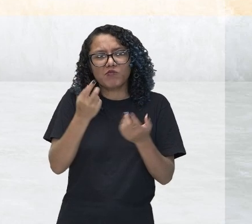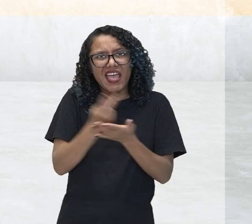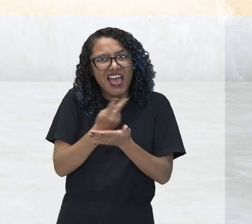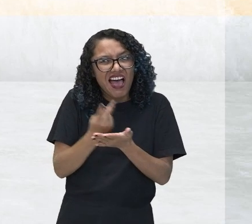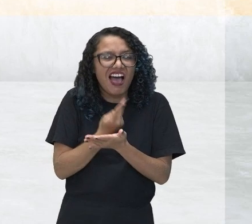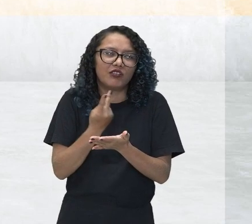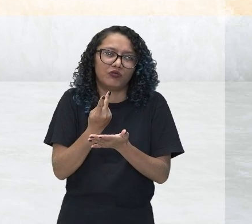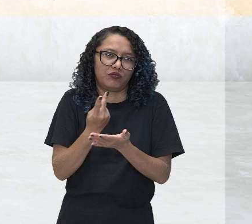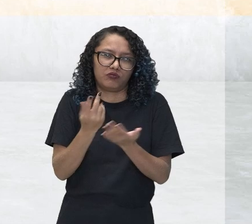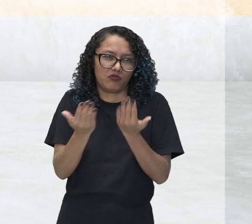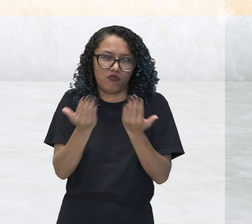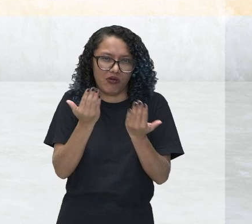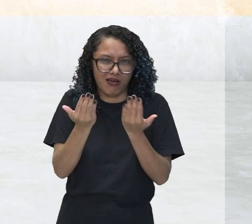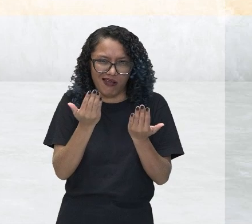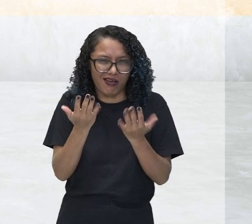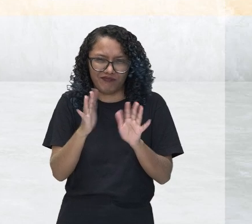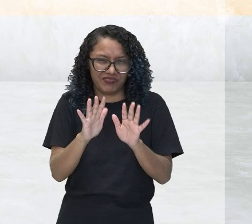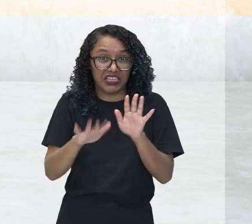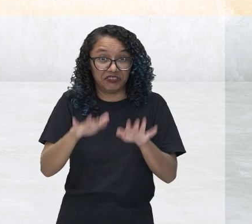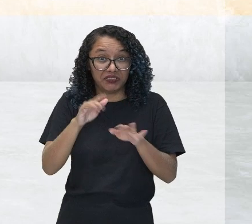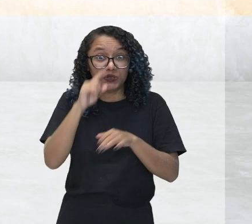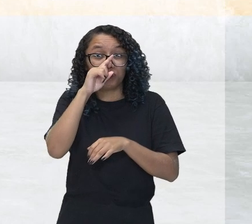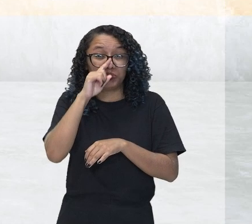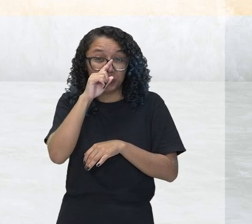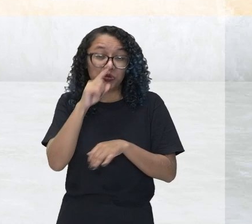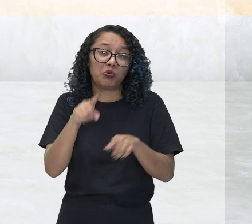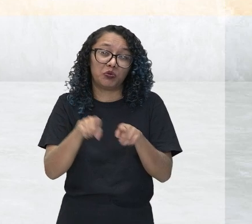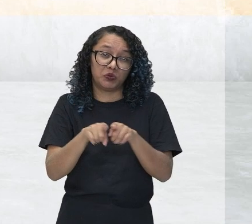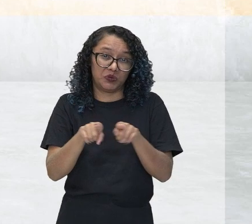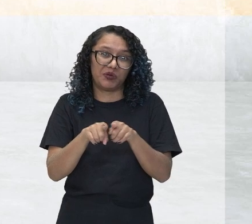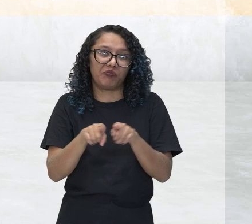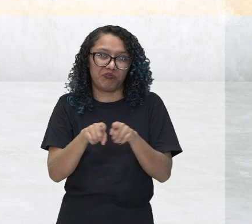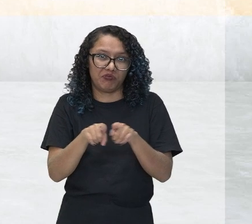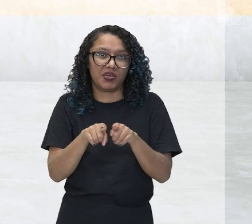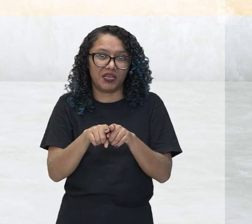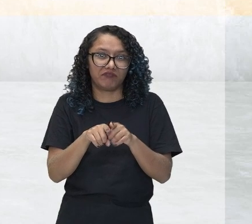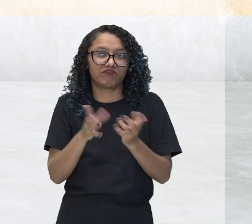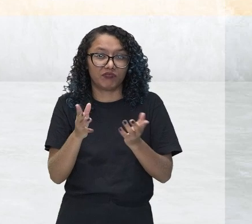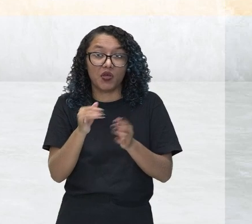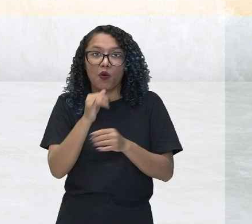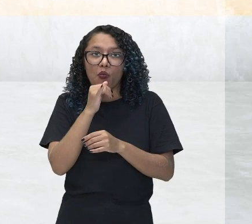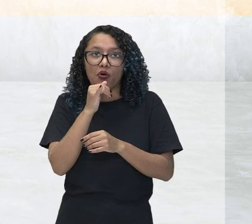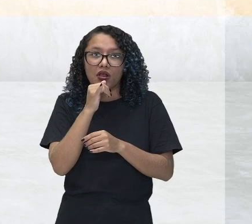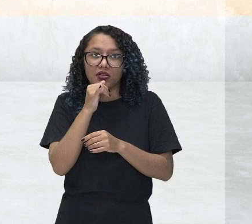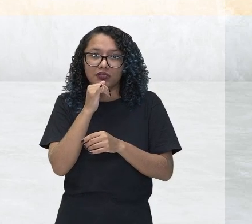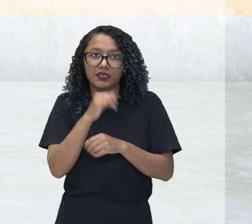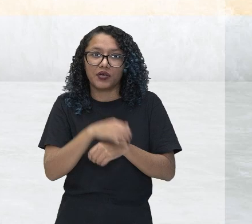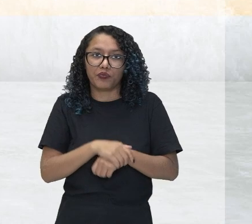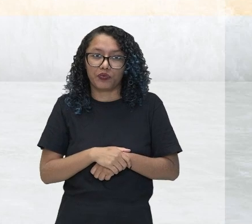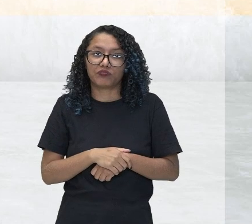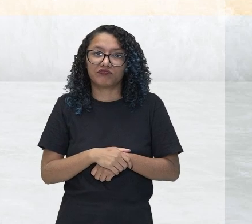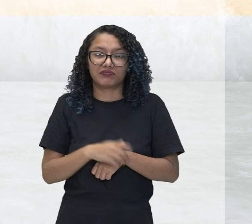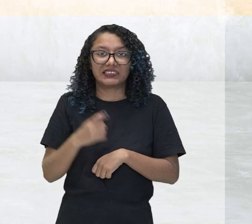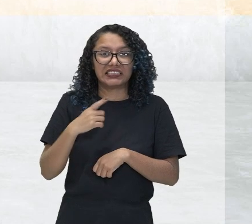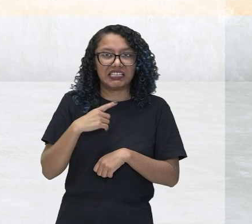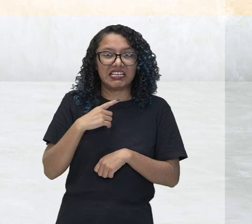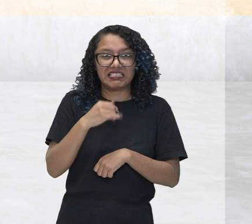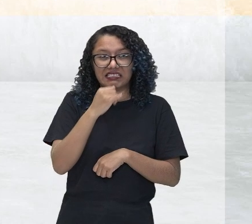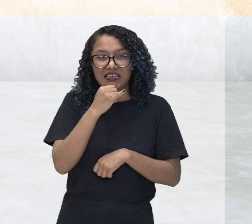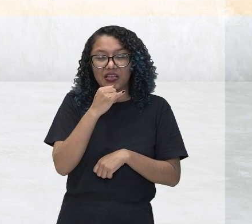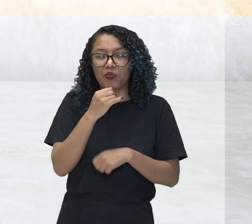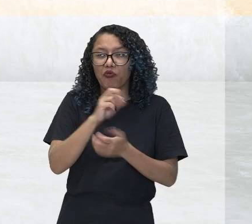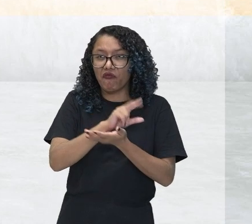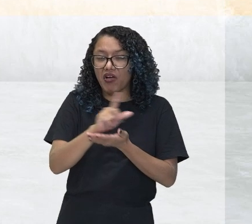é até muitas vezes perigoso. Tá? Então, a gente tem aí muitos exemplos de por que, quando nós tratamos